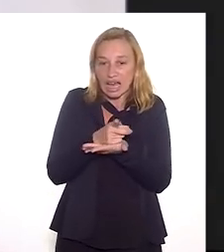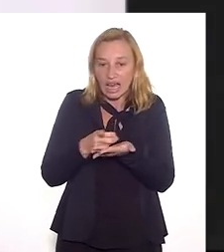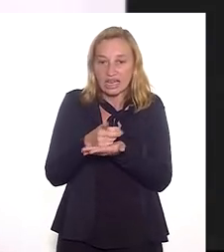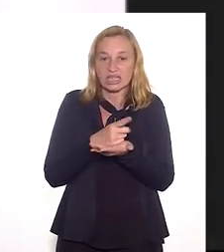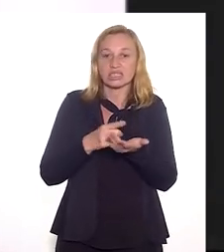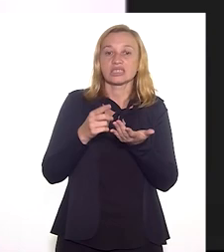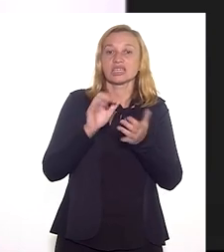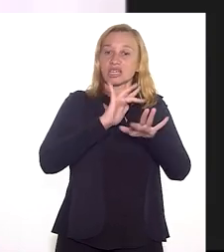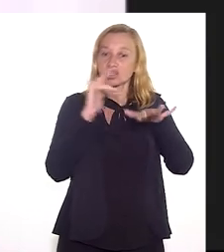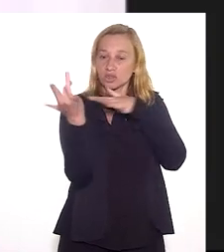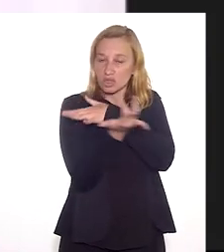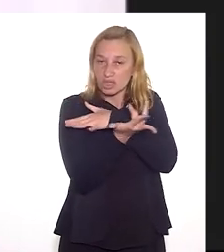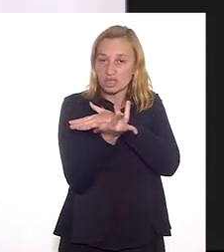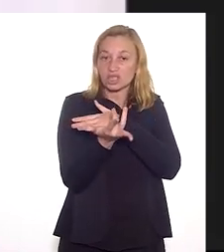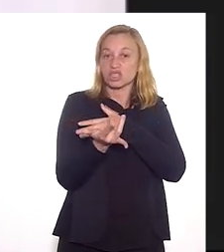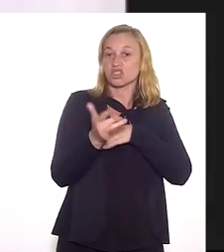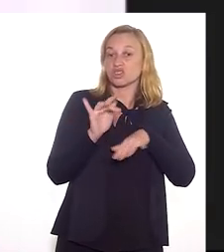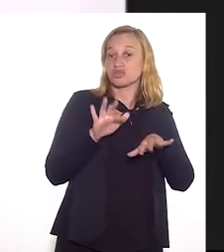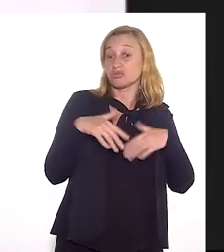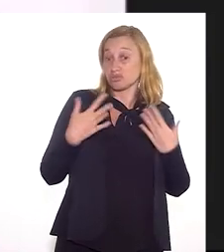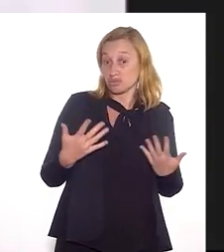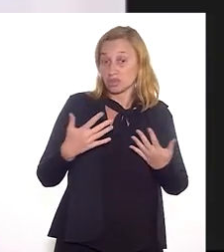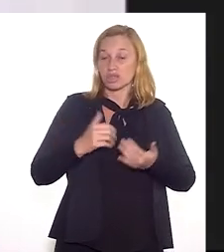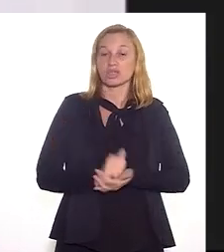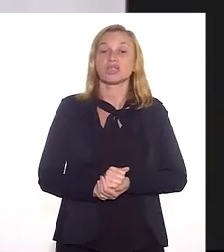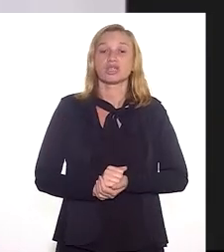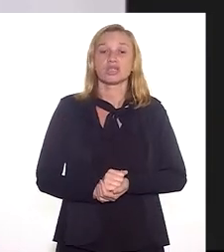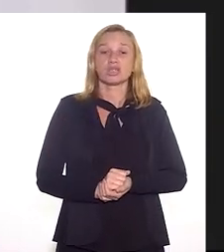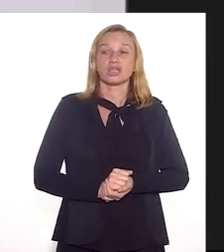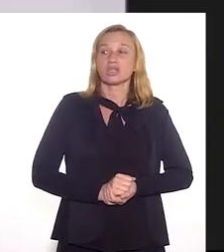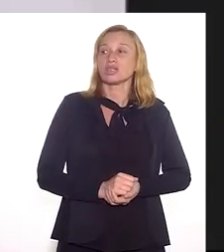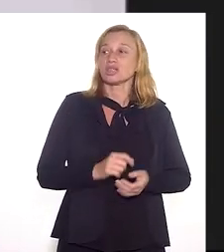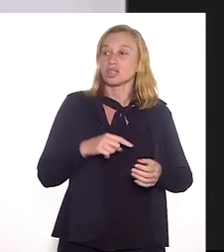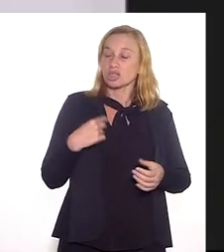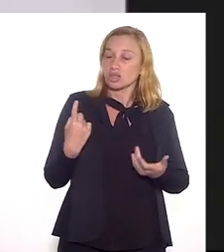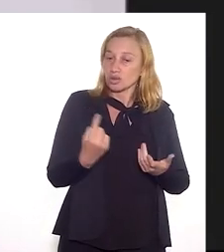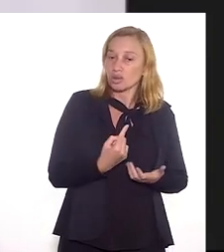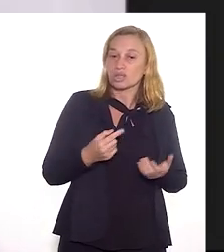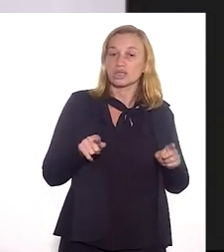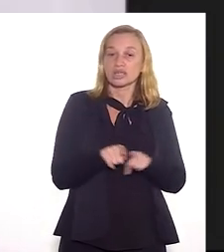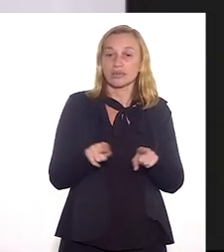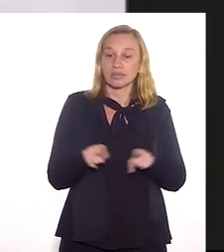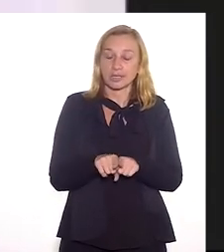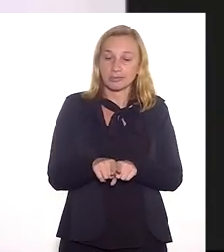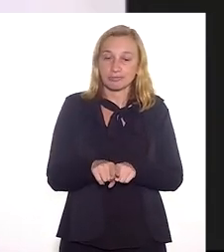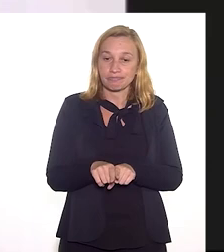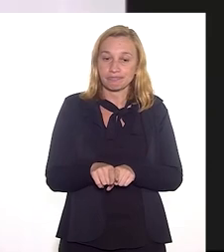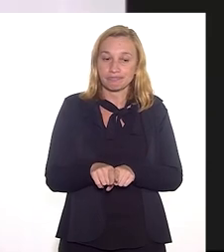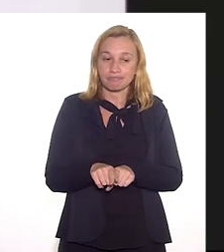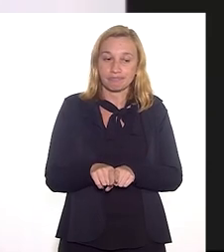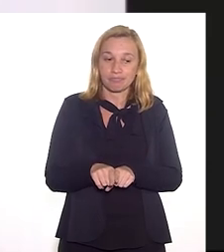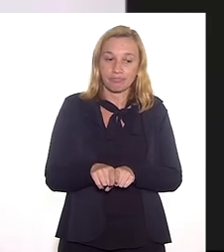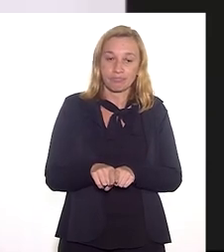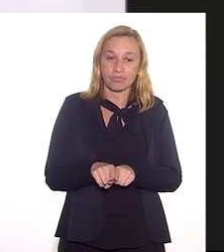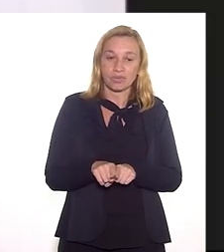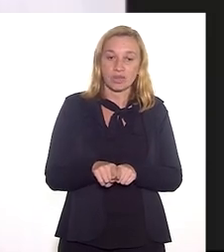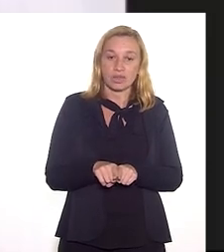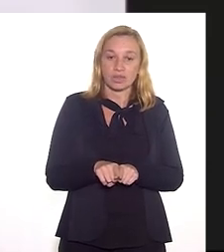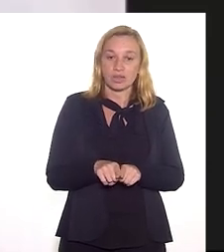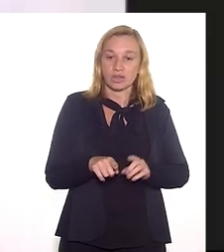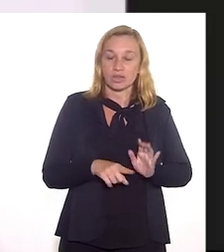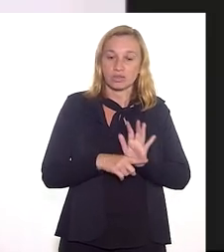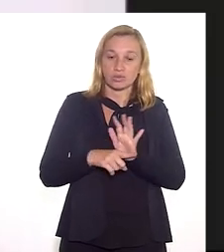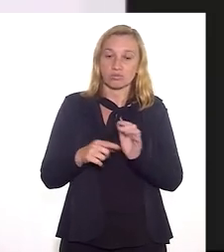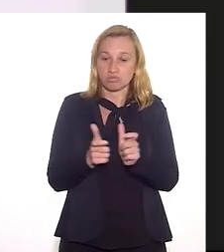programador e de designer e de redes sociais, né, de mídia e tudo mais, e que a gente também está tentando